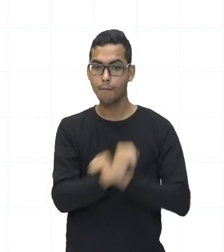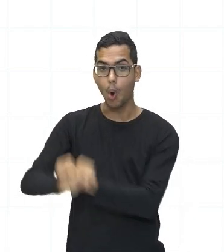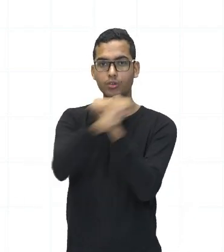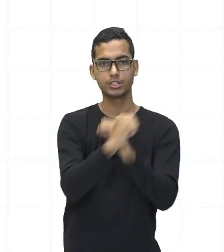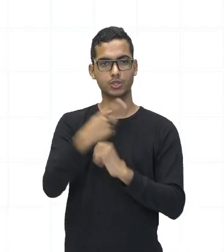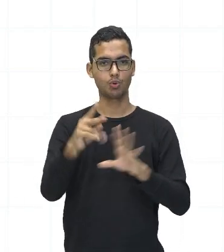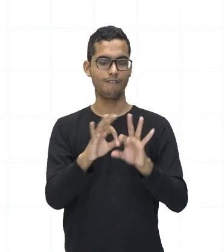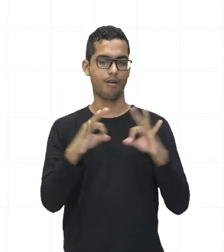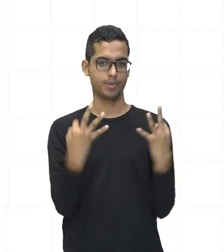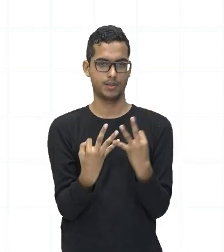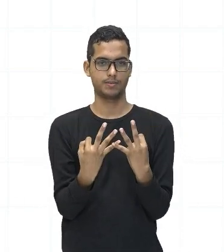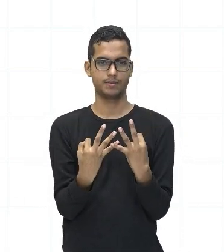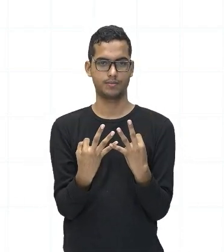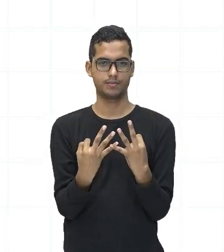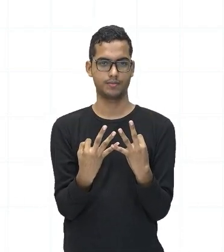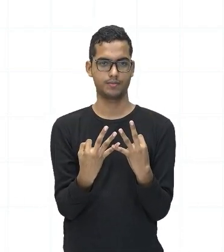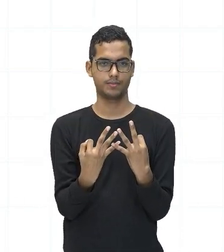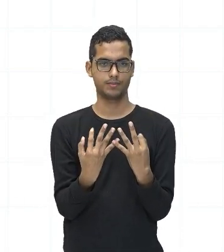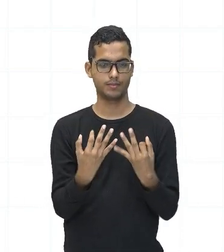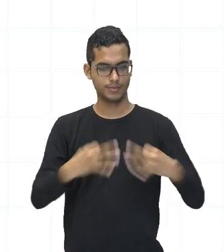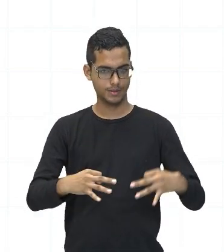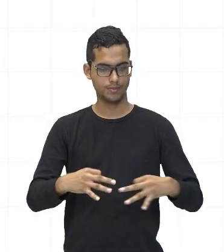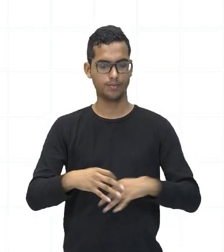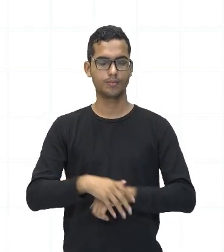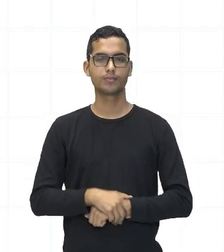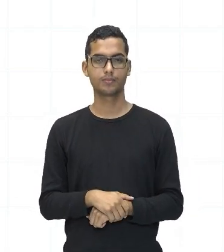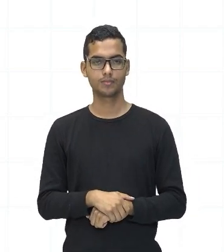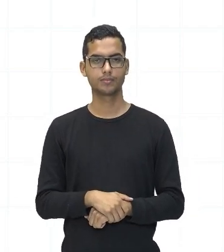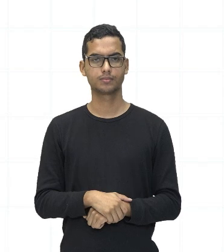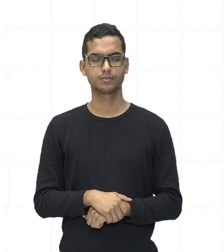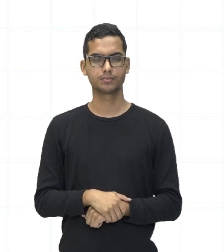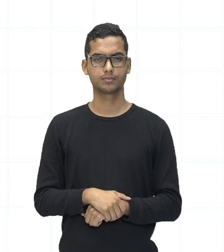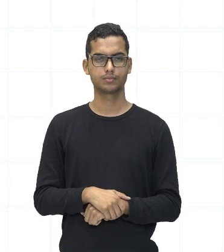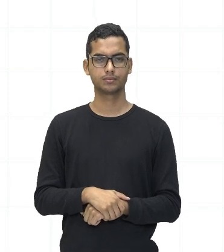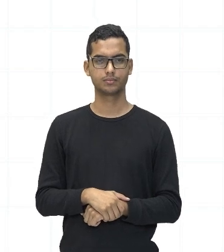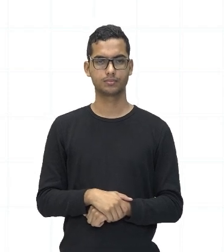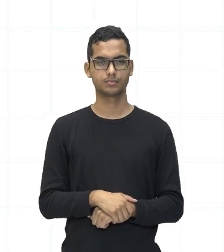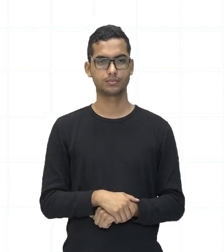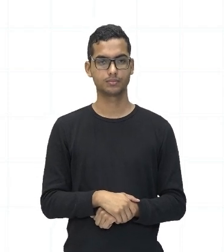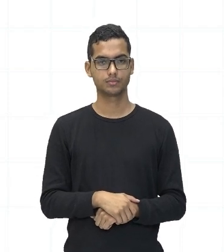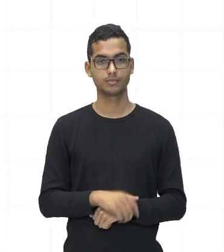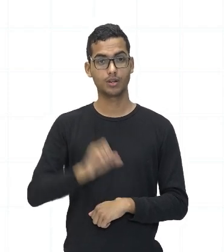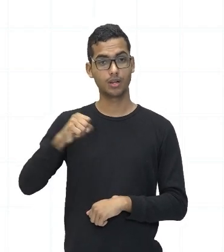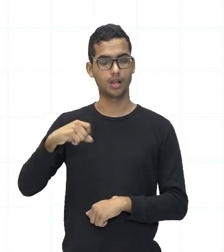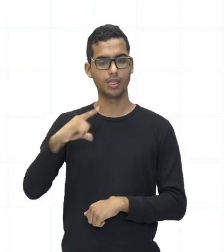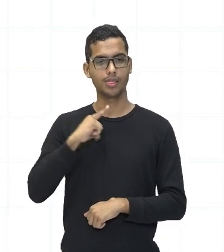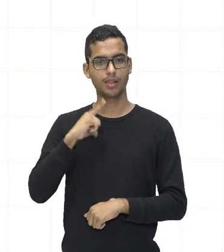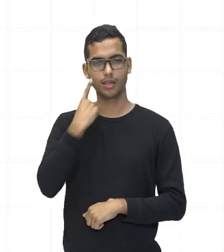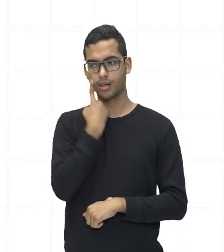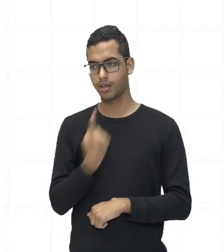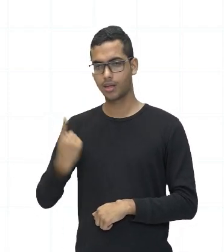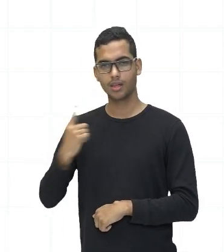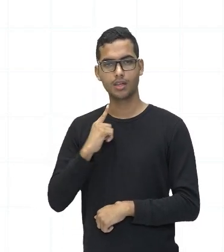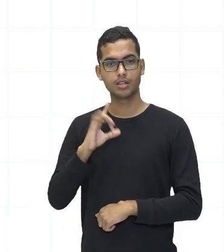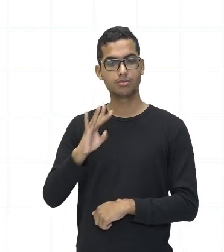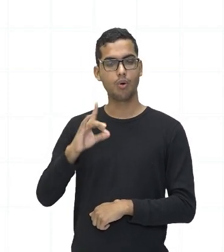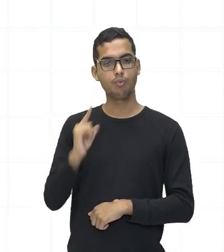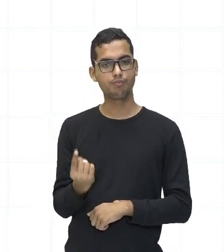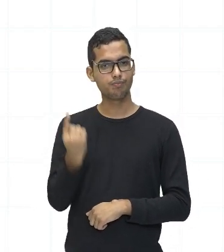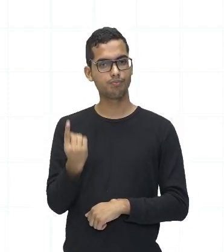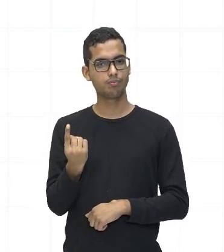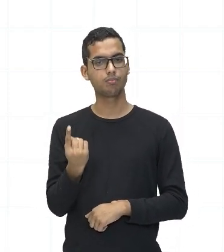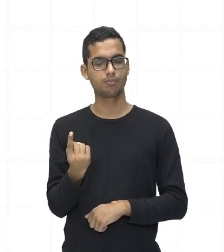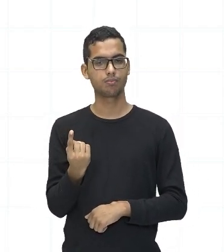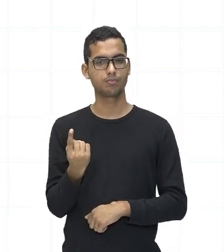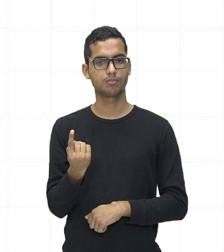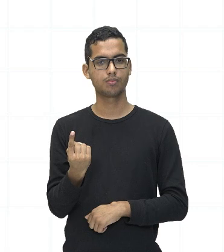uma exemplificação, um comando a ser seguido na verdade. Então aí sim nós temos modo imperativo, apenas uma ocorrência de